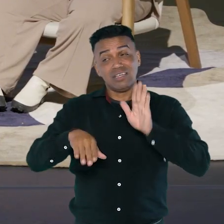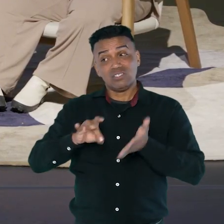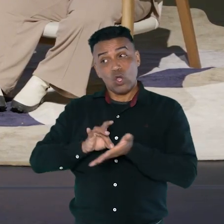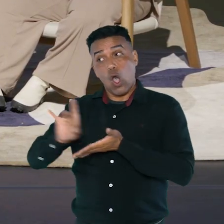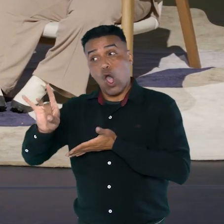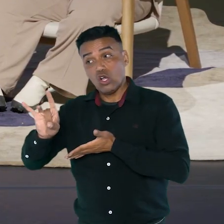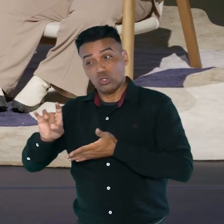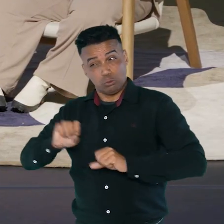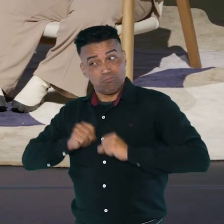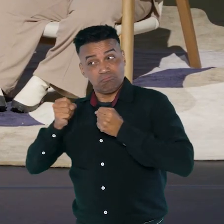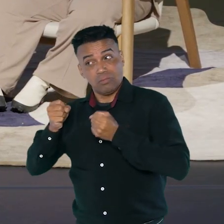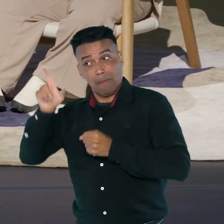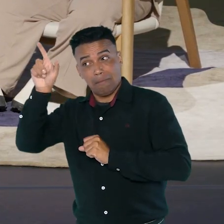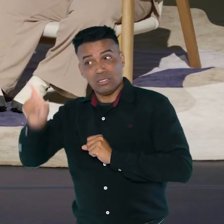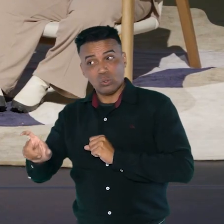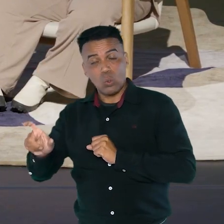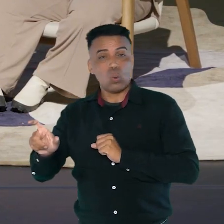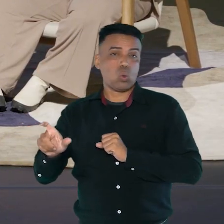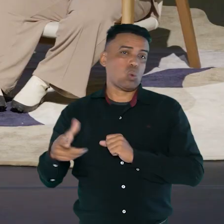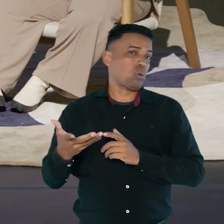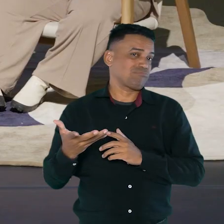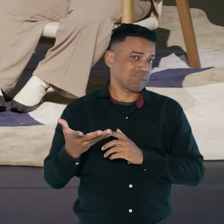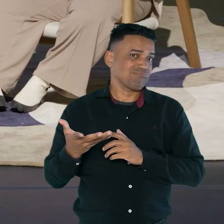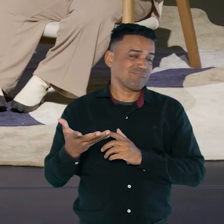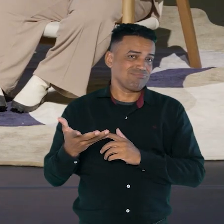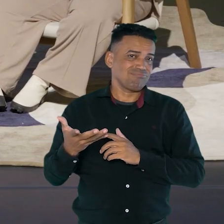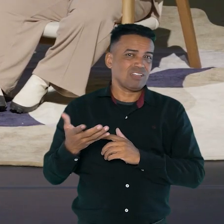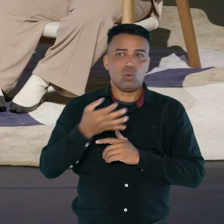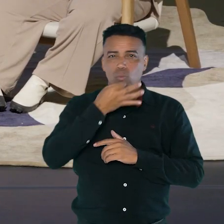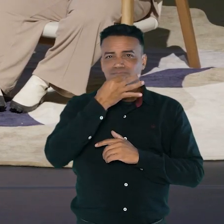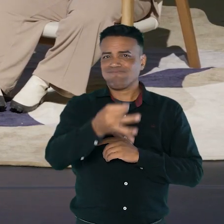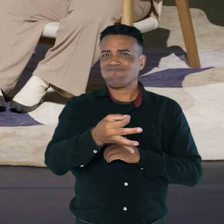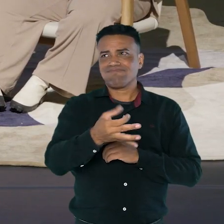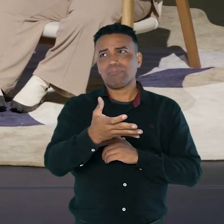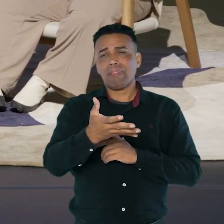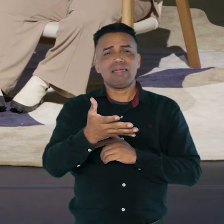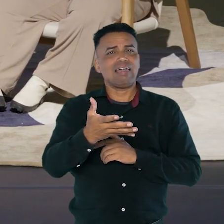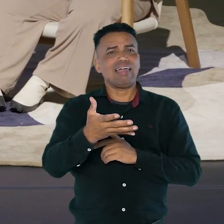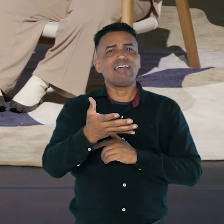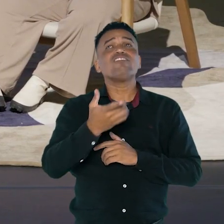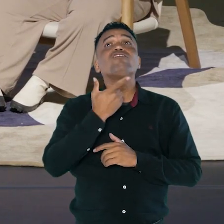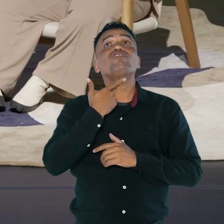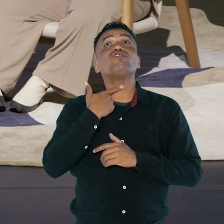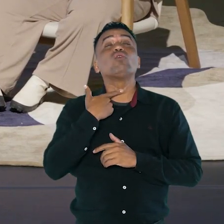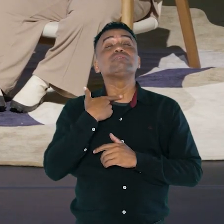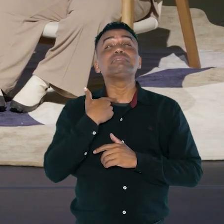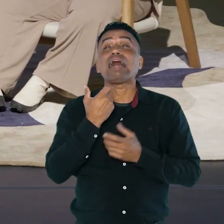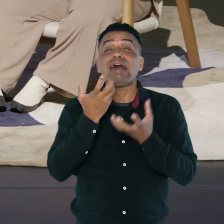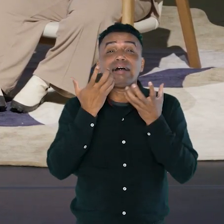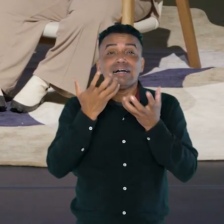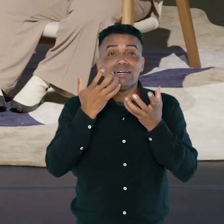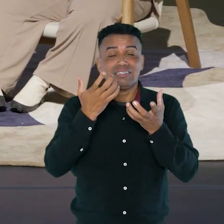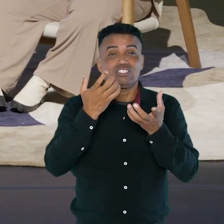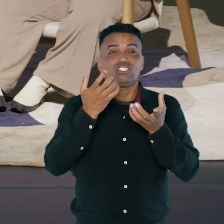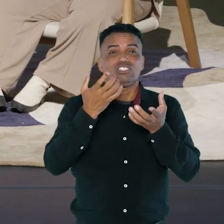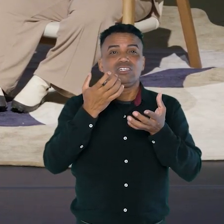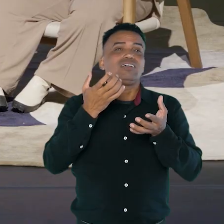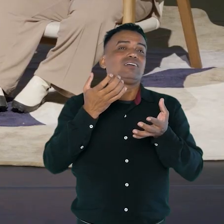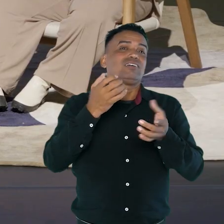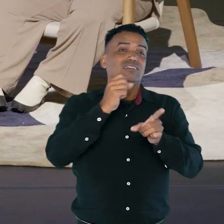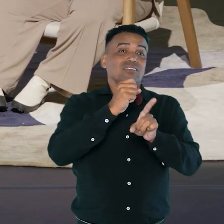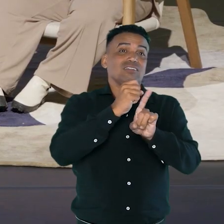uma pessoa, de alguém, de algo. Eu acho que é muita sede de justiça social. Por